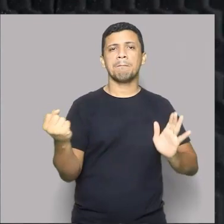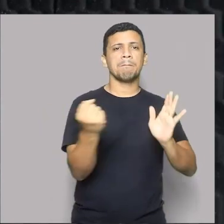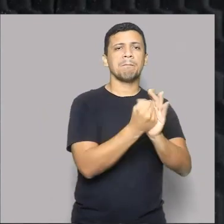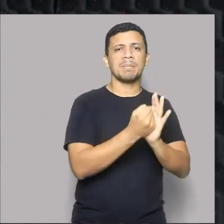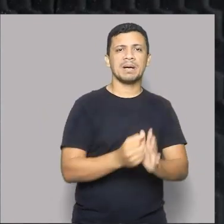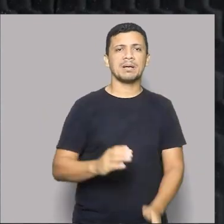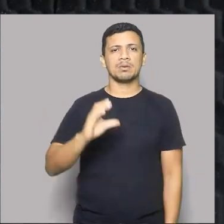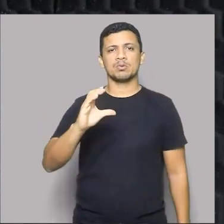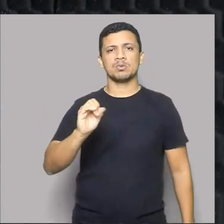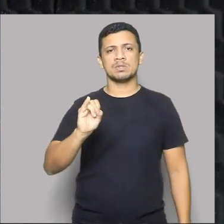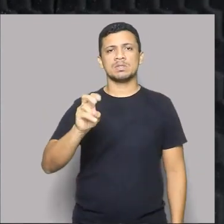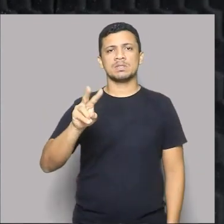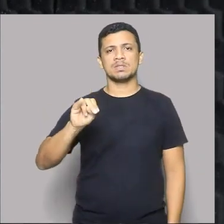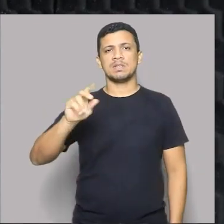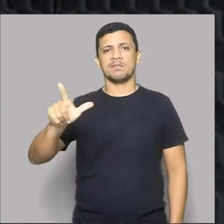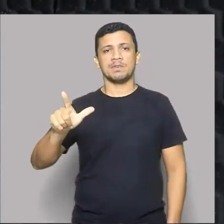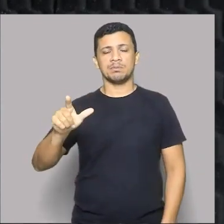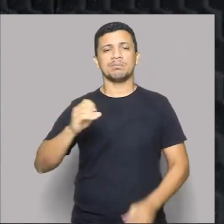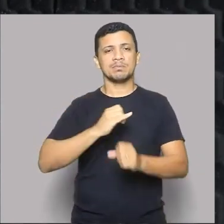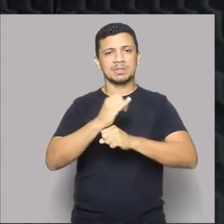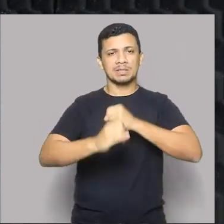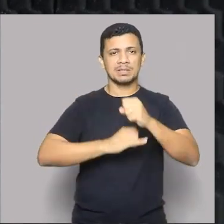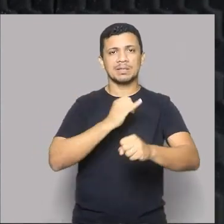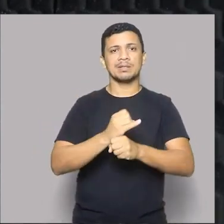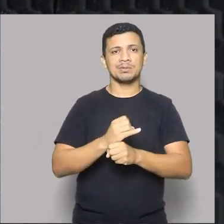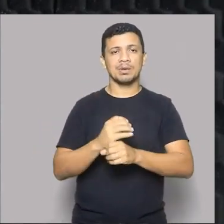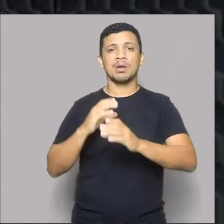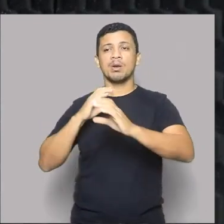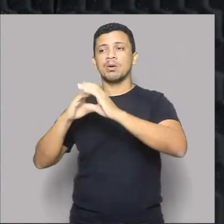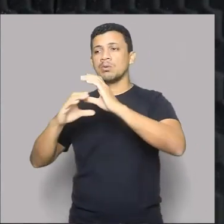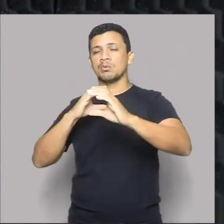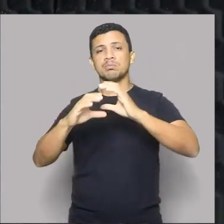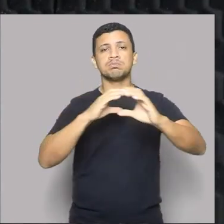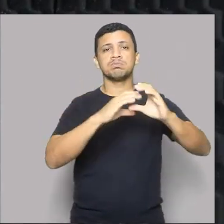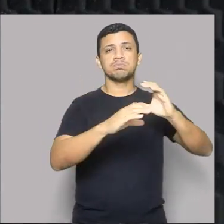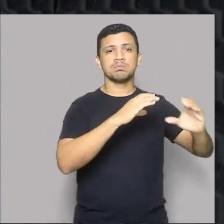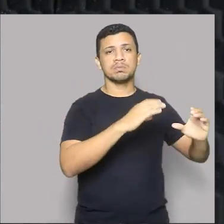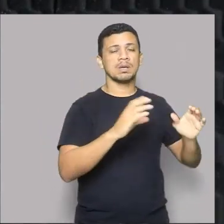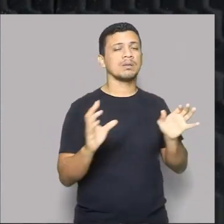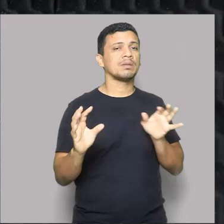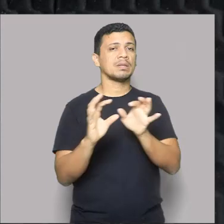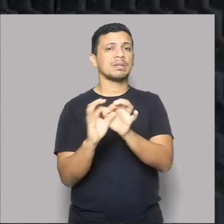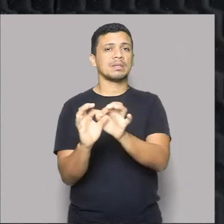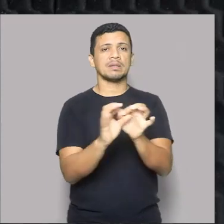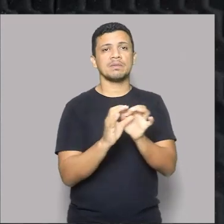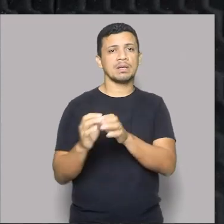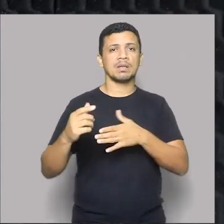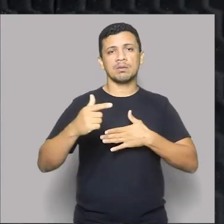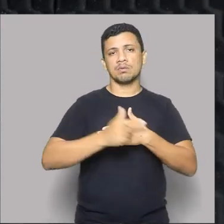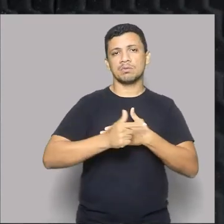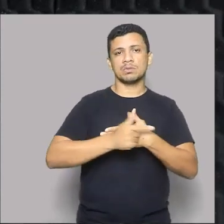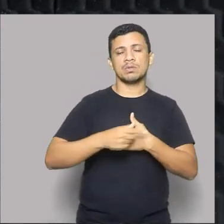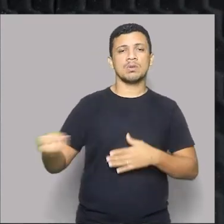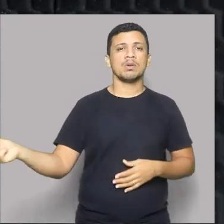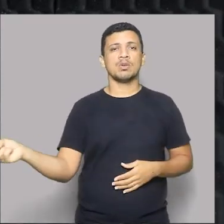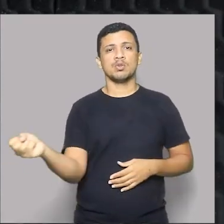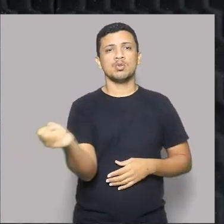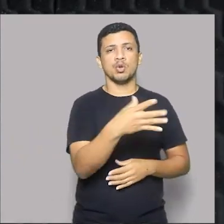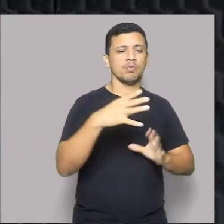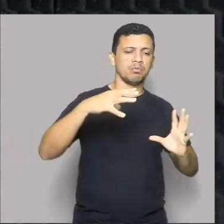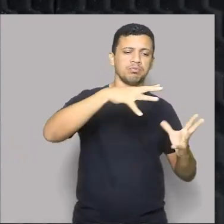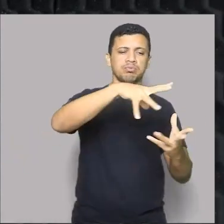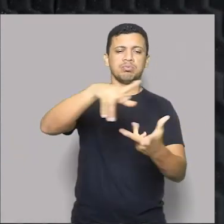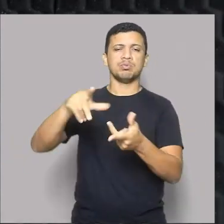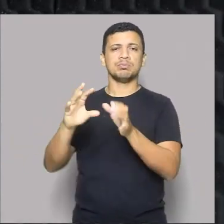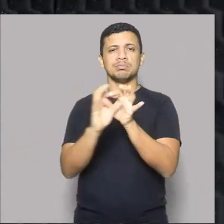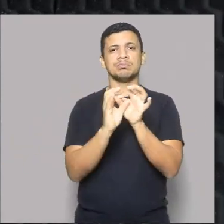Internet, visto que as telecomunicações hoje elas estão diretamente ligadas às funções da nova globalização, que é o avanço e a